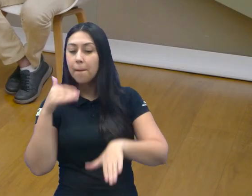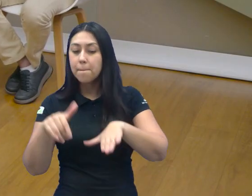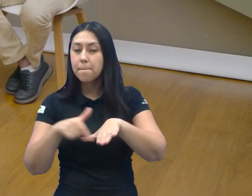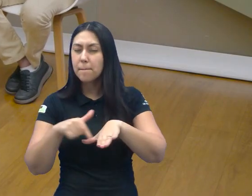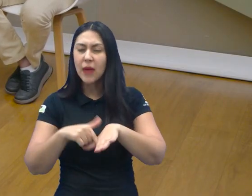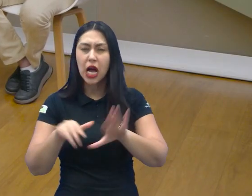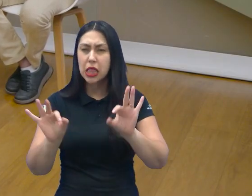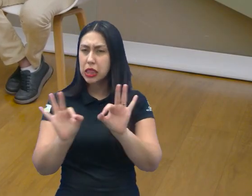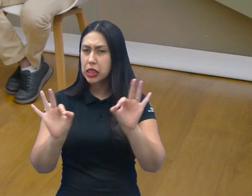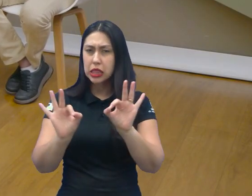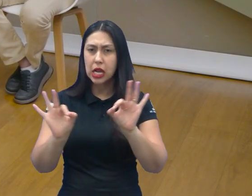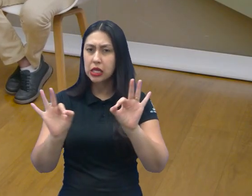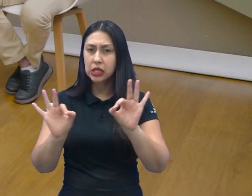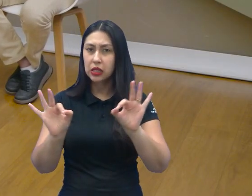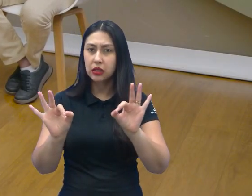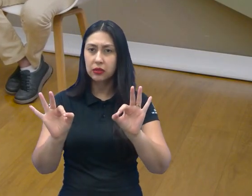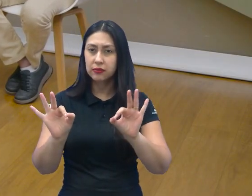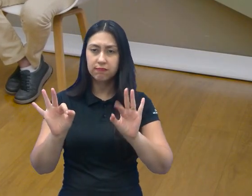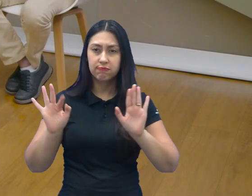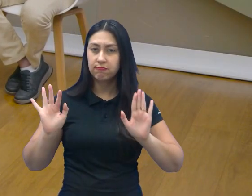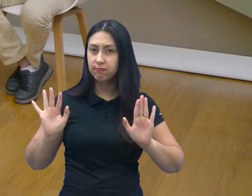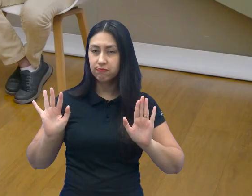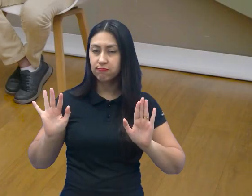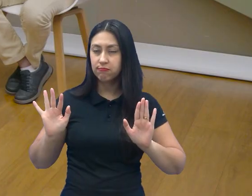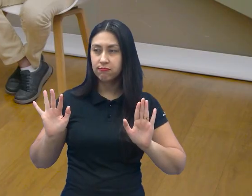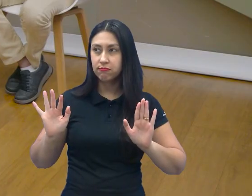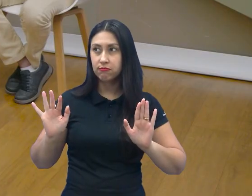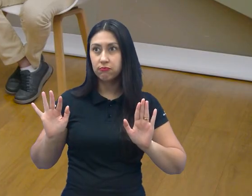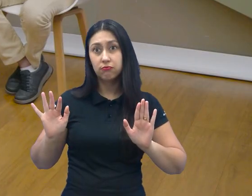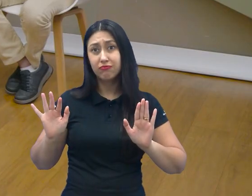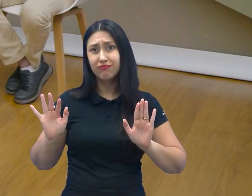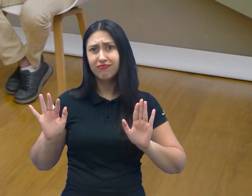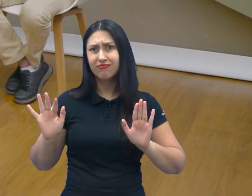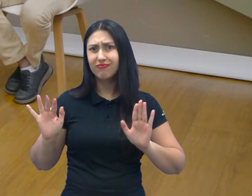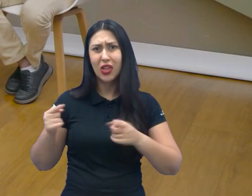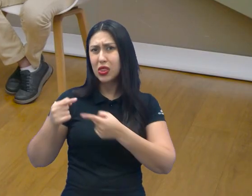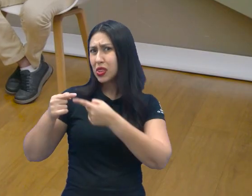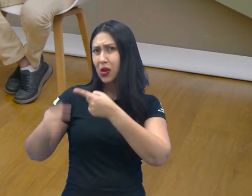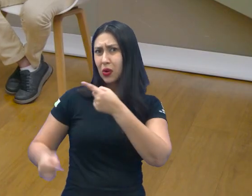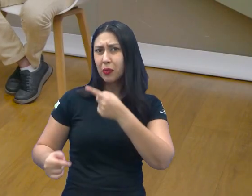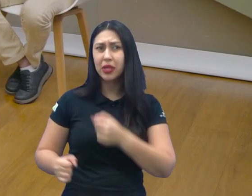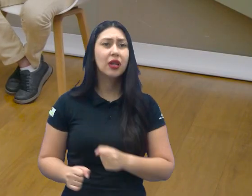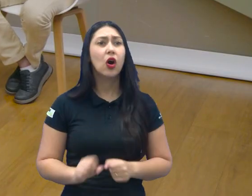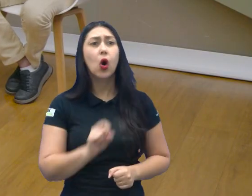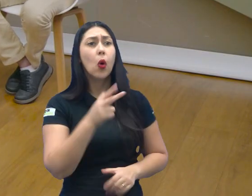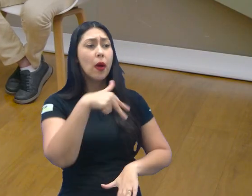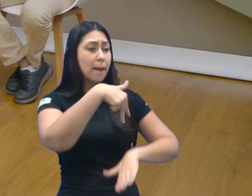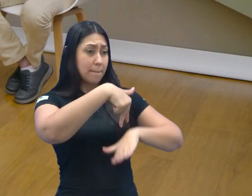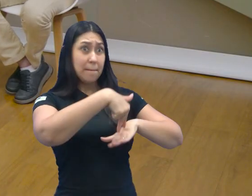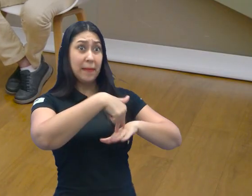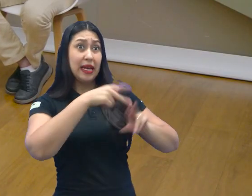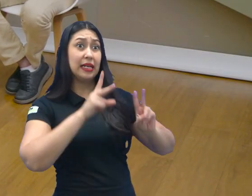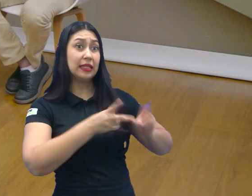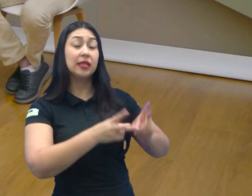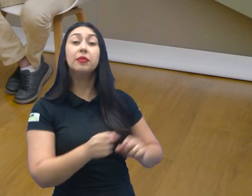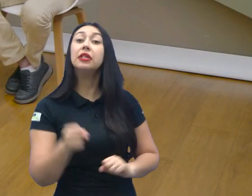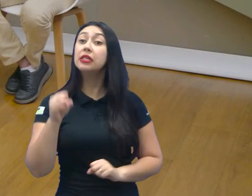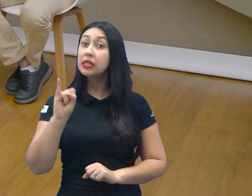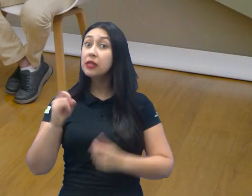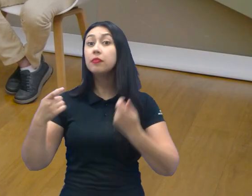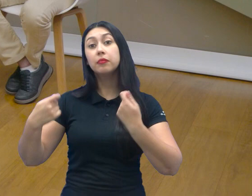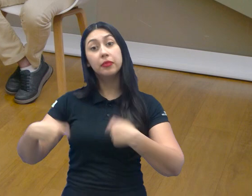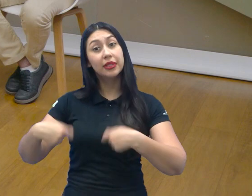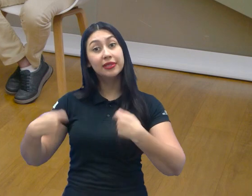seja responsável por essa má postura, não tem nada a ver. Ficar em pé o tempo todo Se você precisar ficar, você